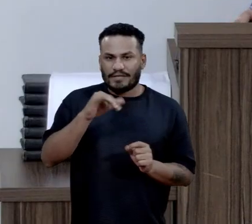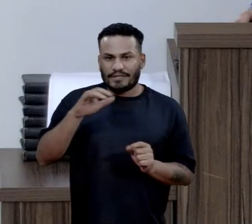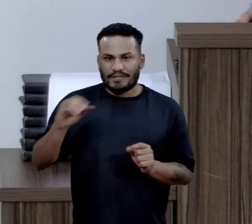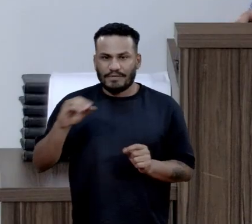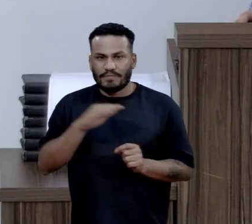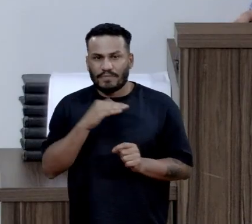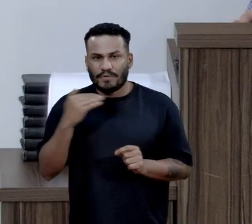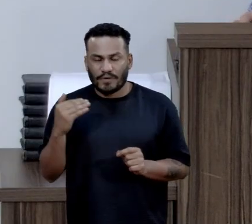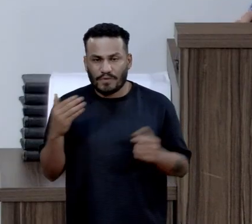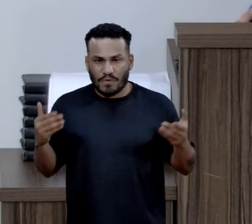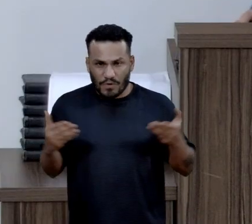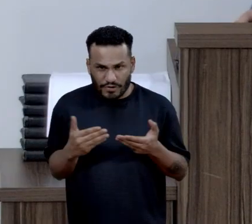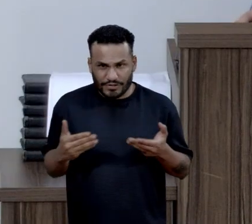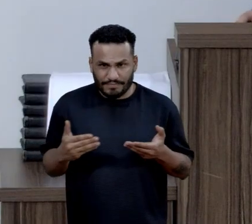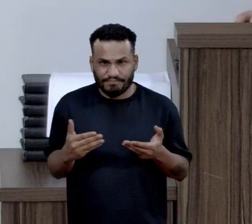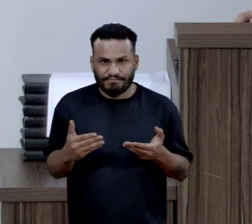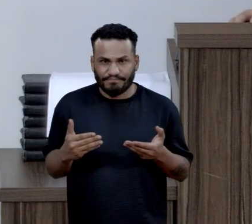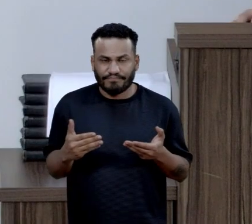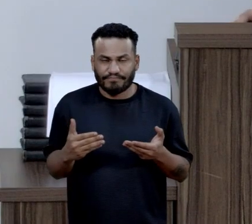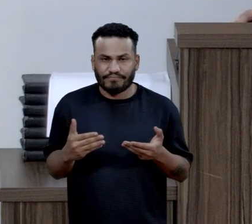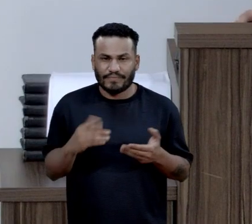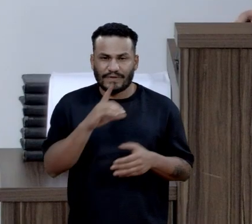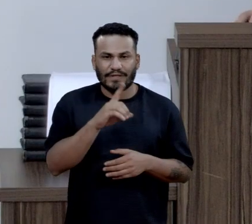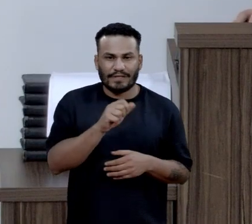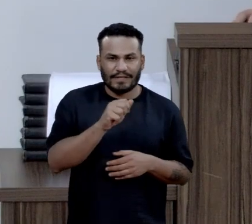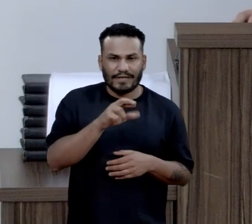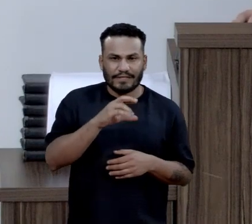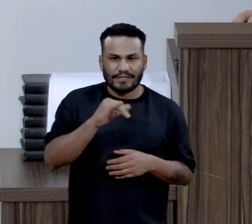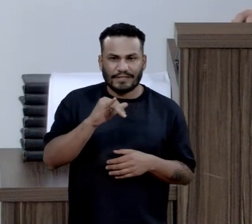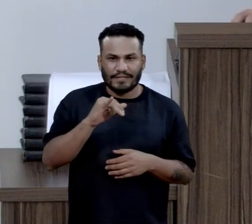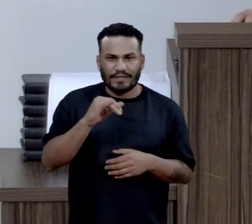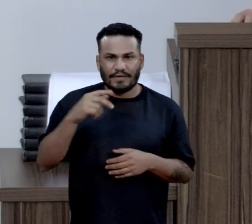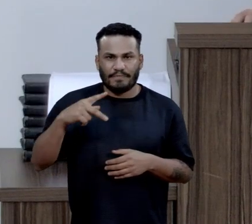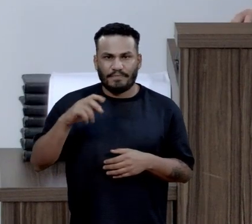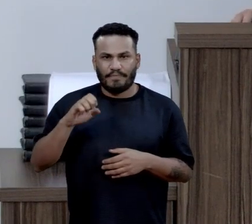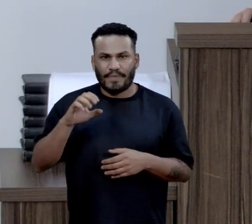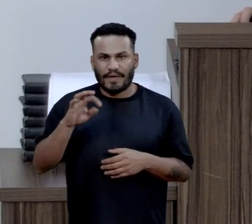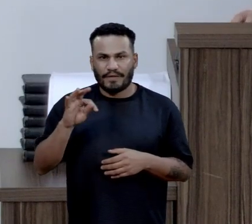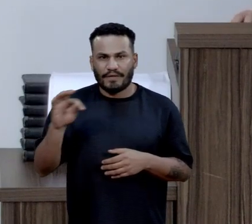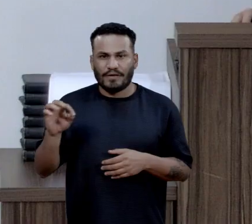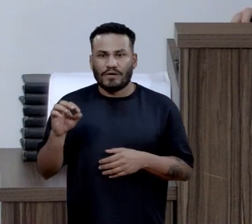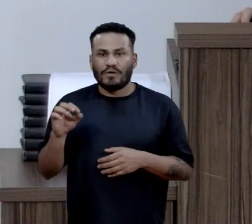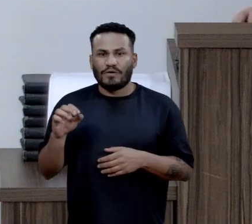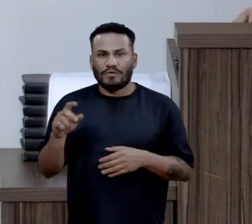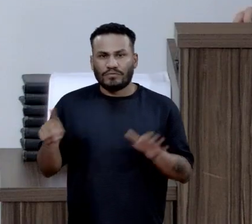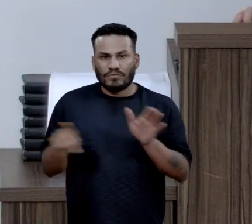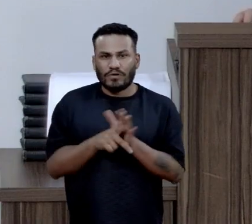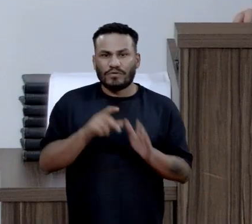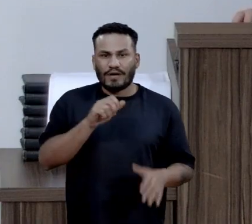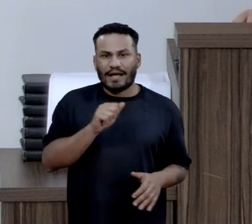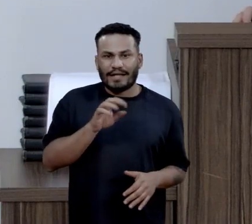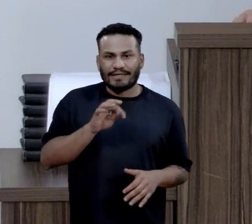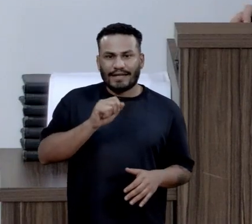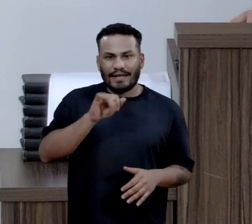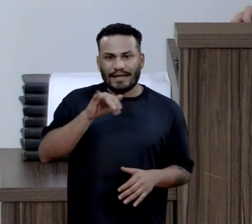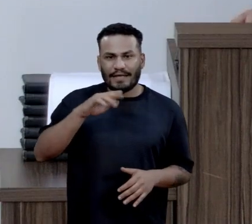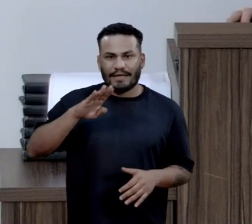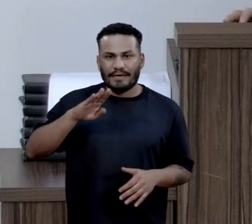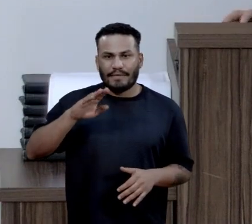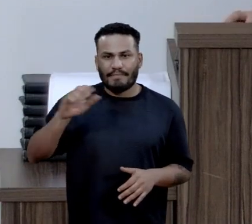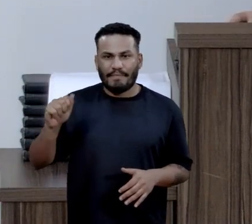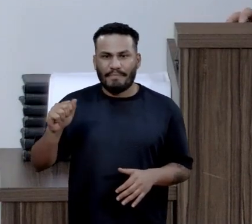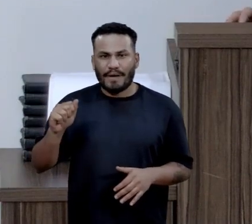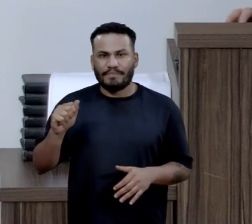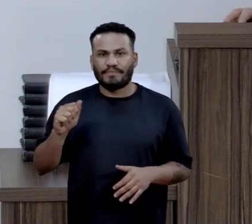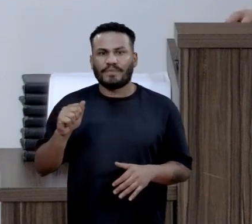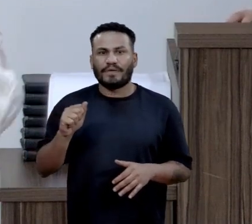falecer hoje e meus sentimentos, né, ao dono do Ataliba e que tem aí o nosso